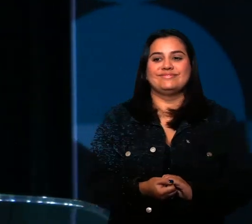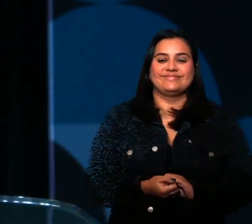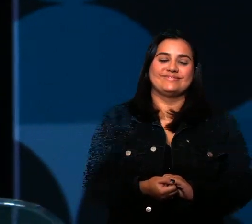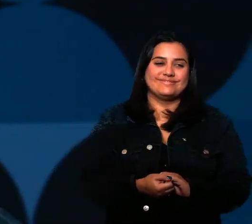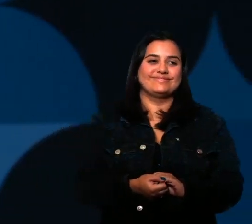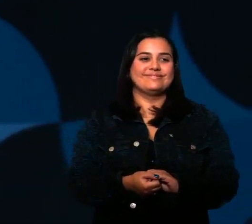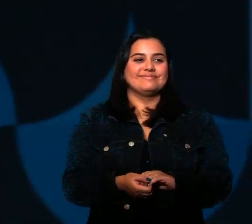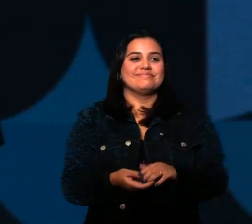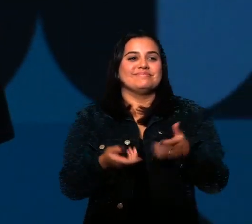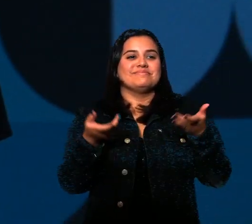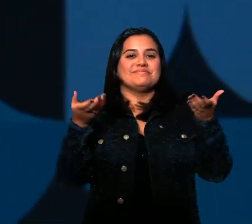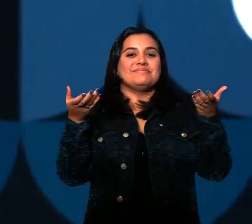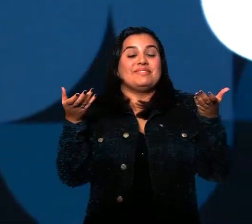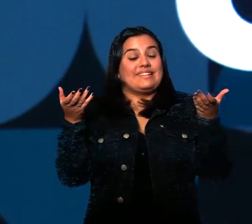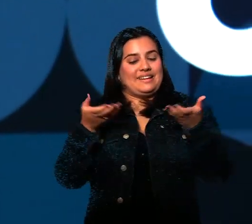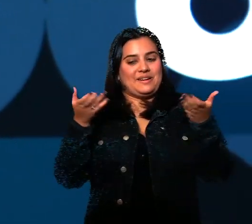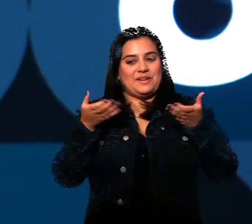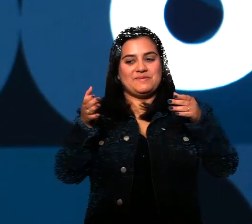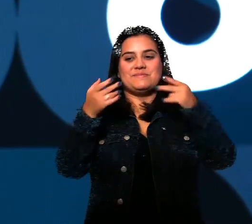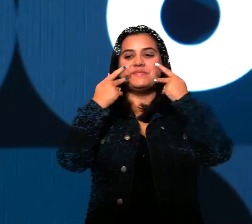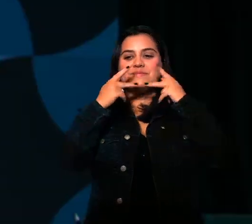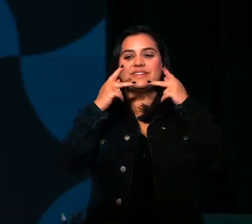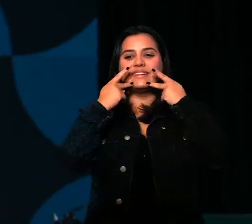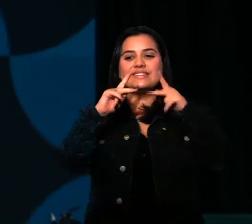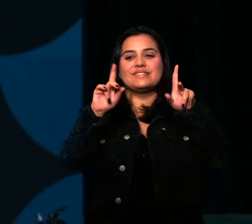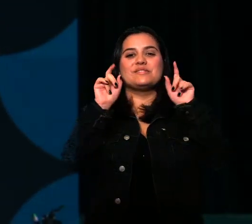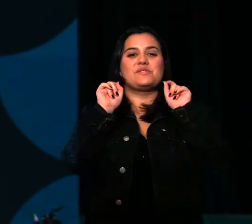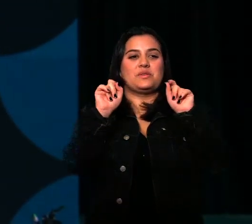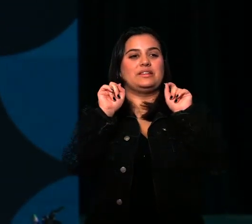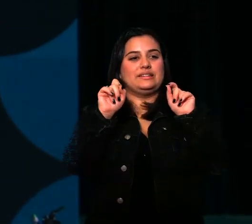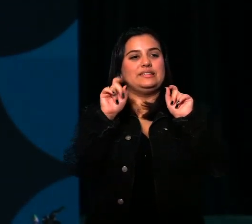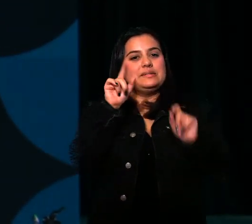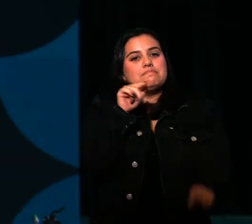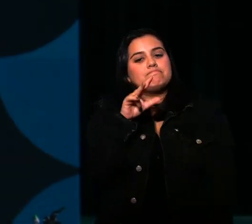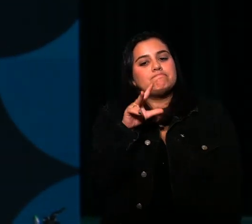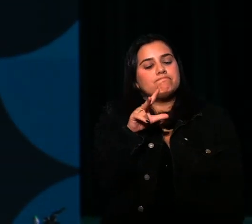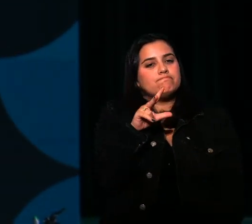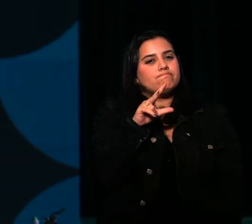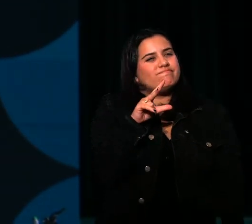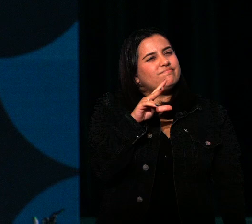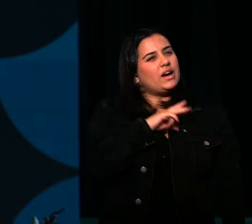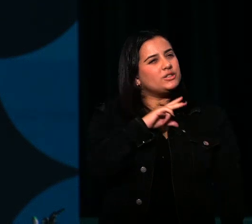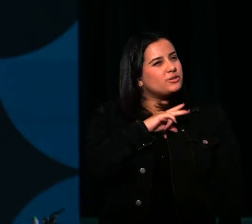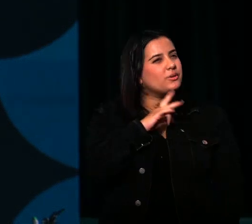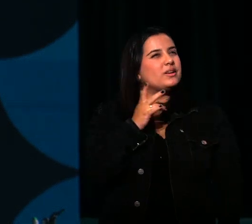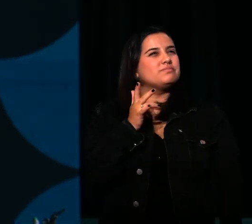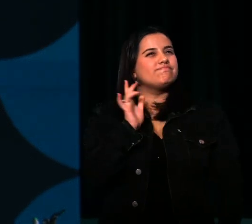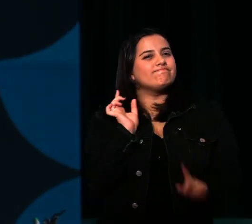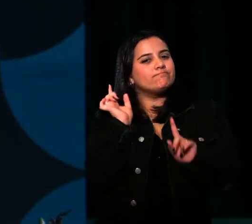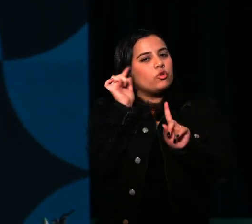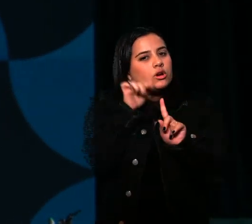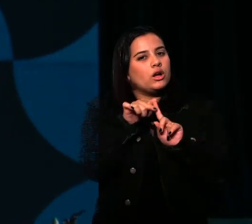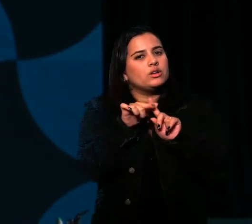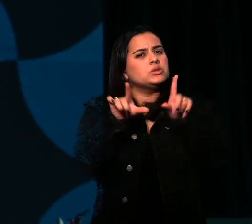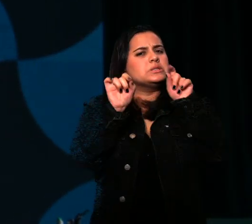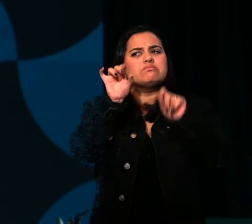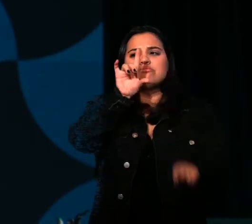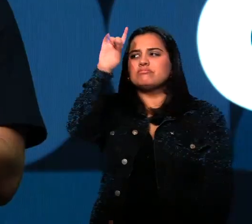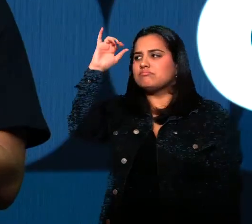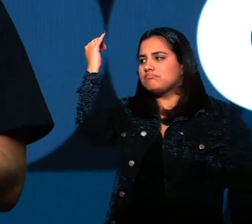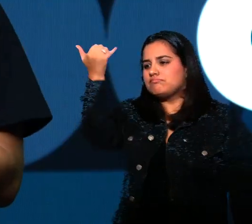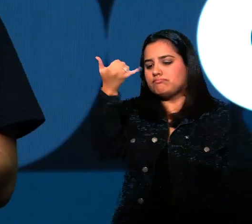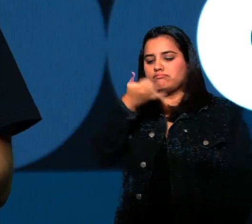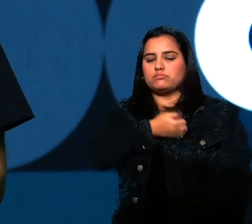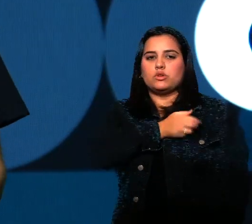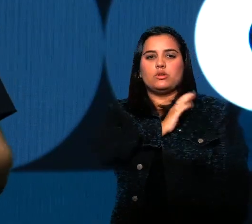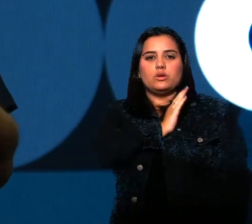Gente, quero hoje trazer uma mensagem bem particular e bem específica de algo que Deus tem ministrado muito fortemente ao meu coração